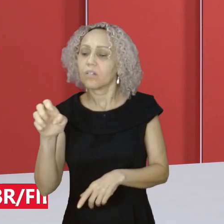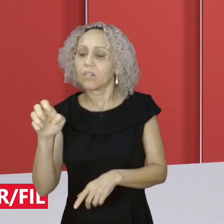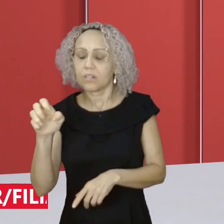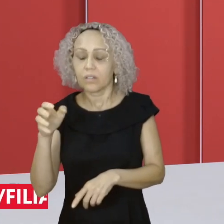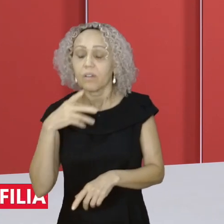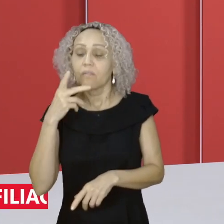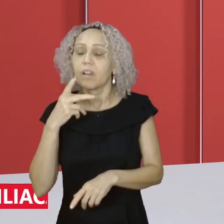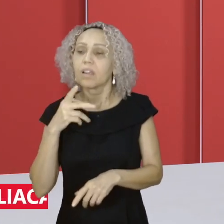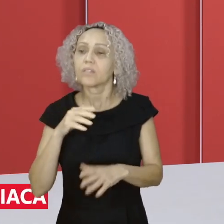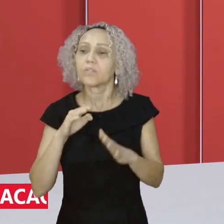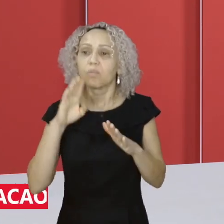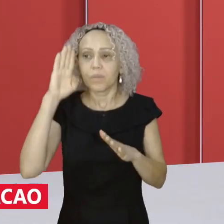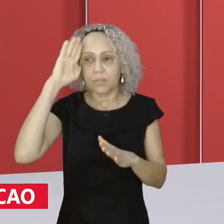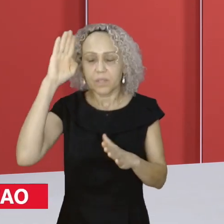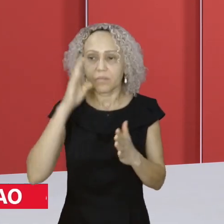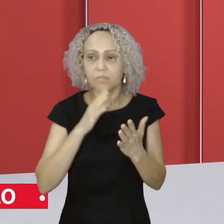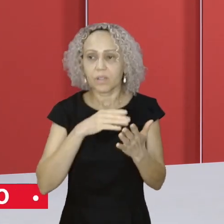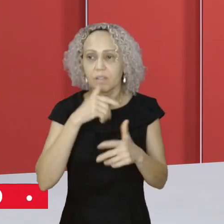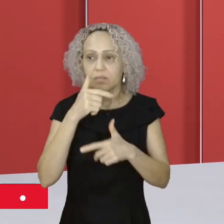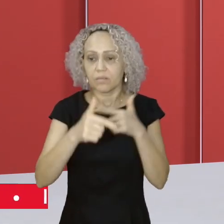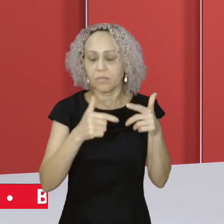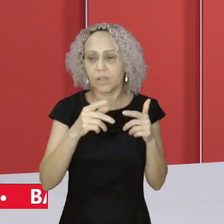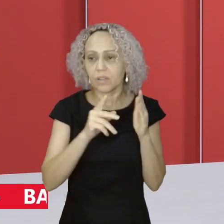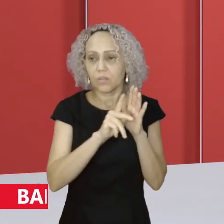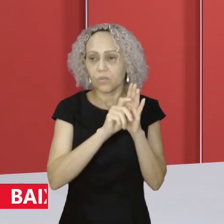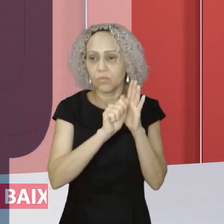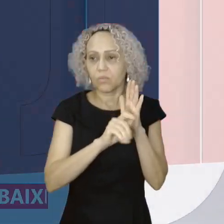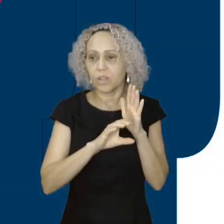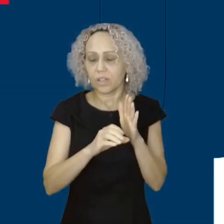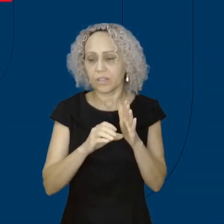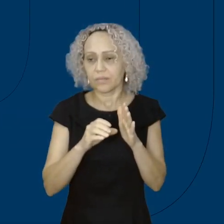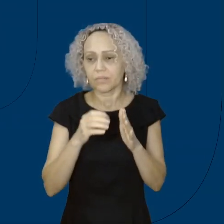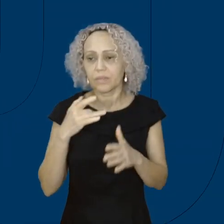na área da saúde. Então vamos lá, vamos de entrevista.